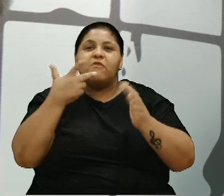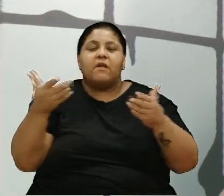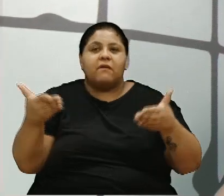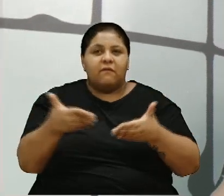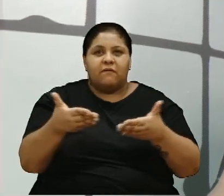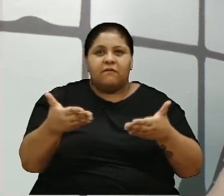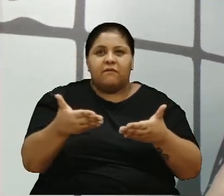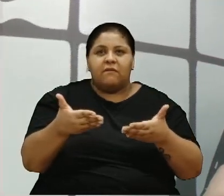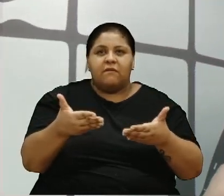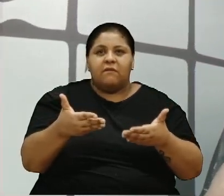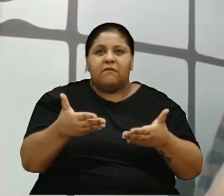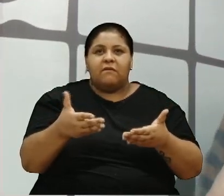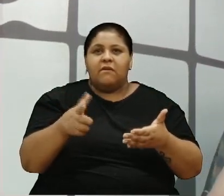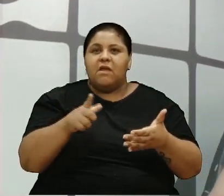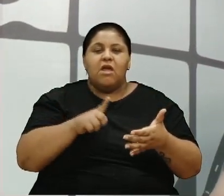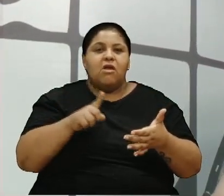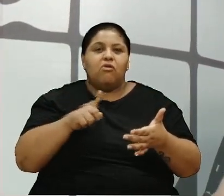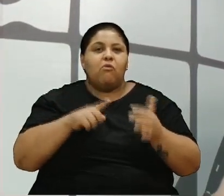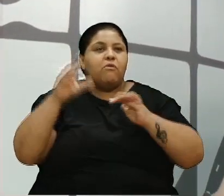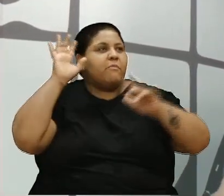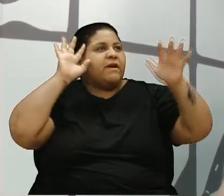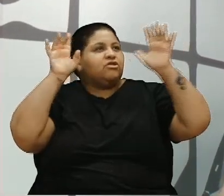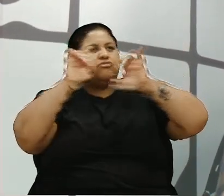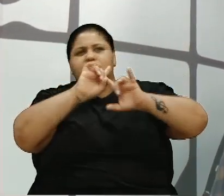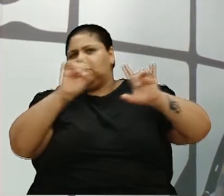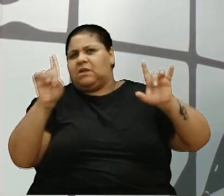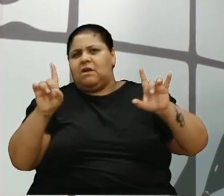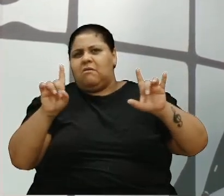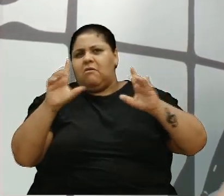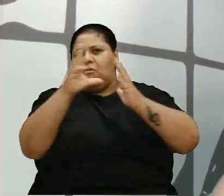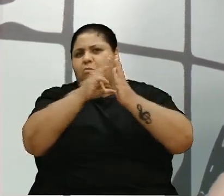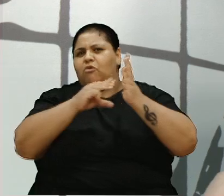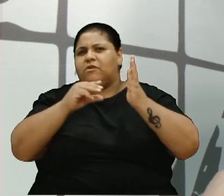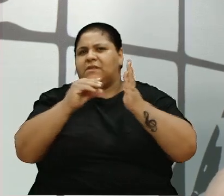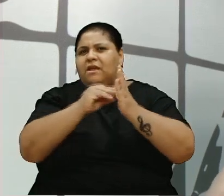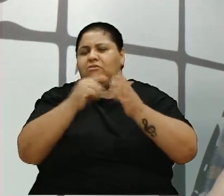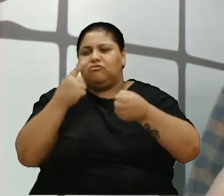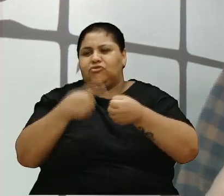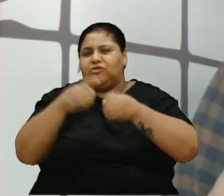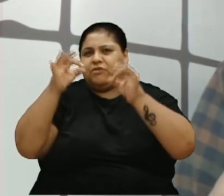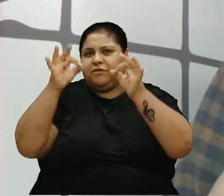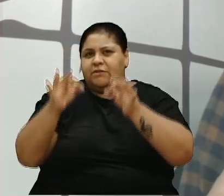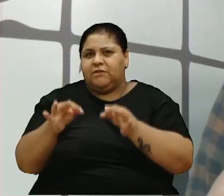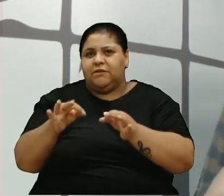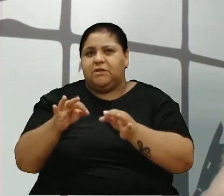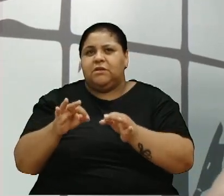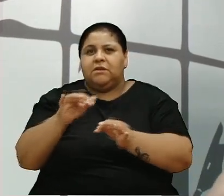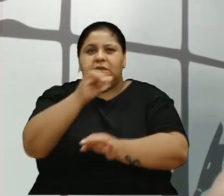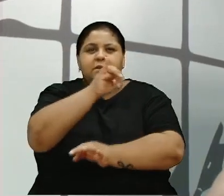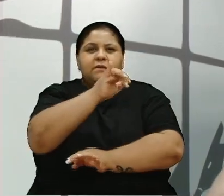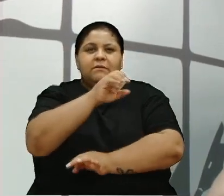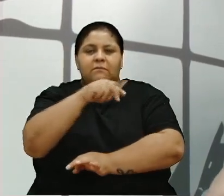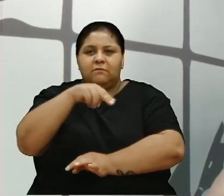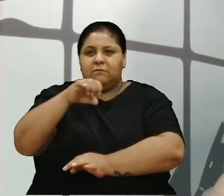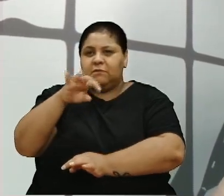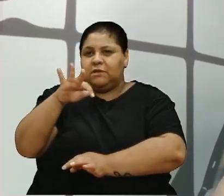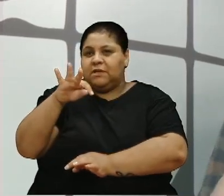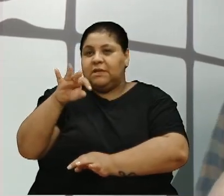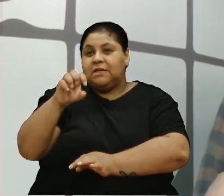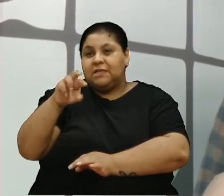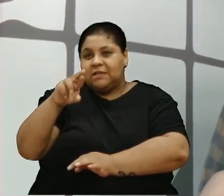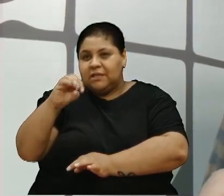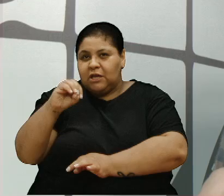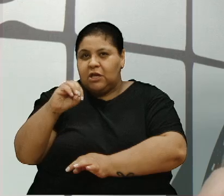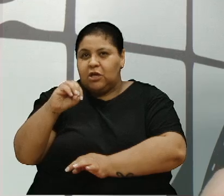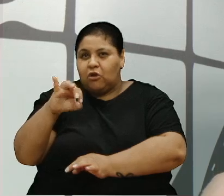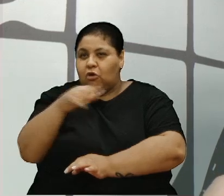eu não tiro de fonte vozes da minha cabeça, eu tiro de cidades que deram certo. Por exemplo, Niterói e tantas outras que a Guarda é uma potência. E a gente